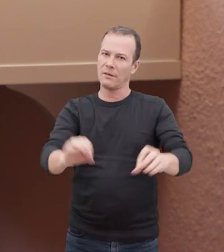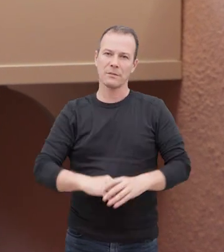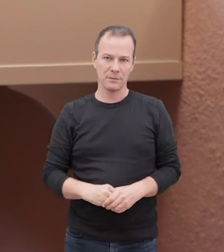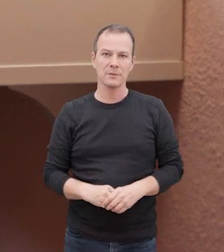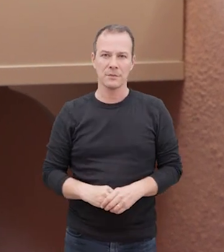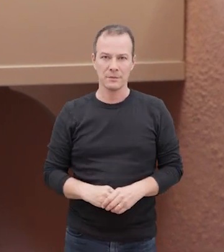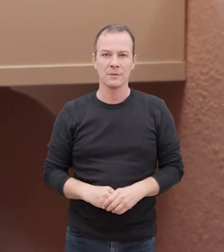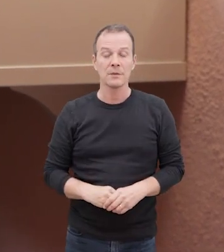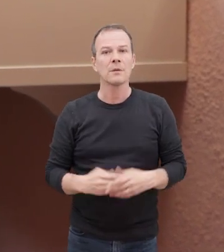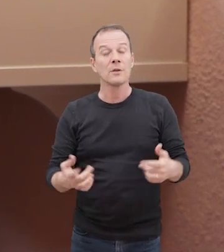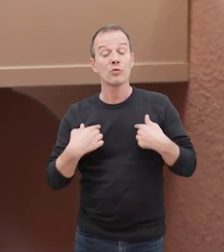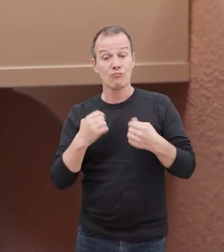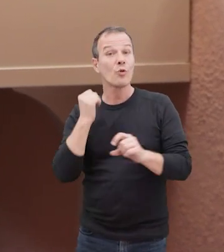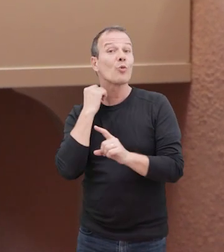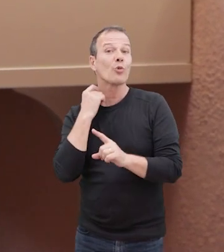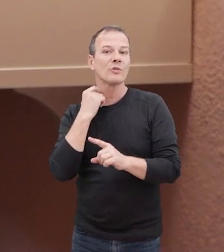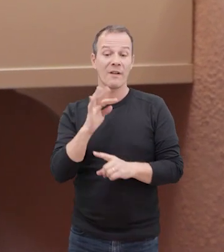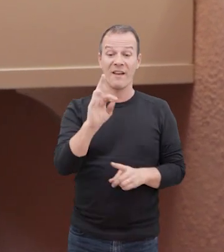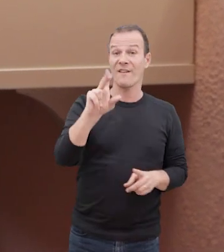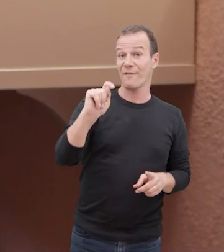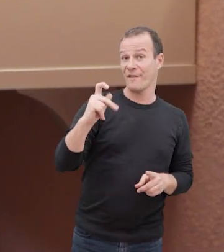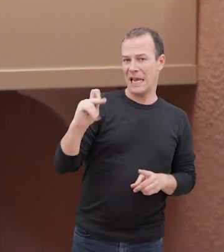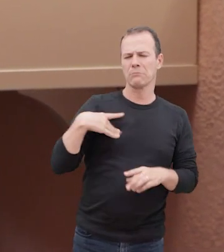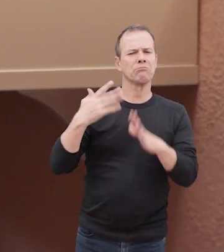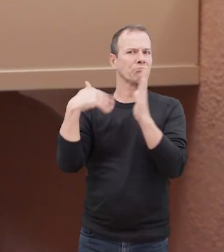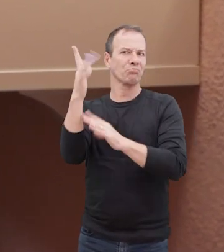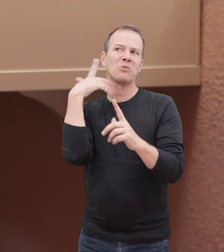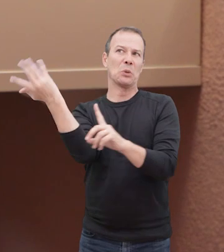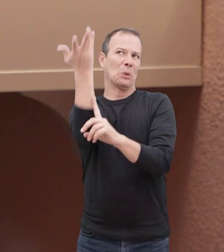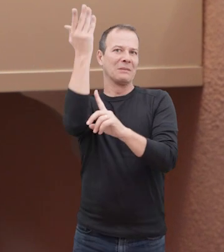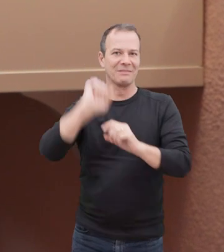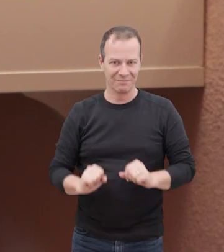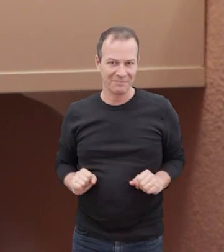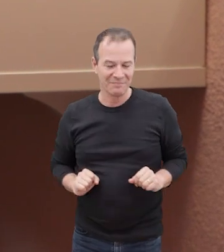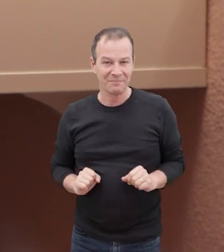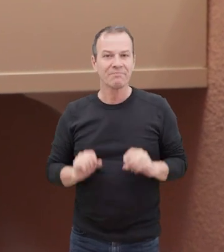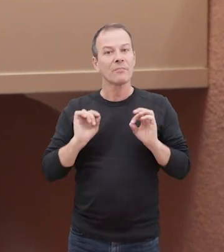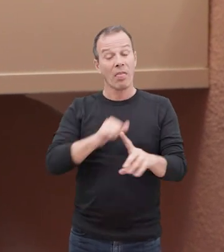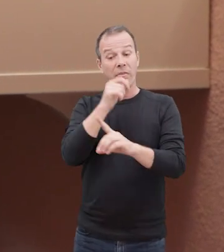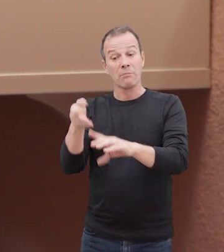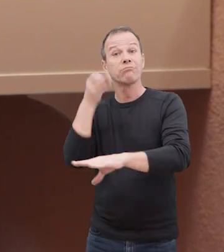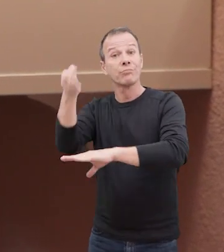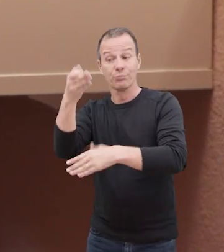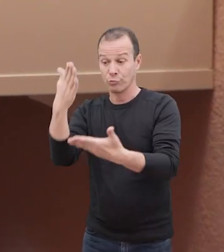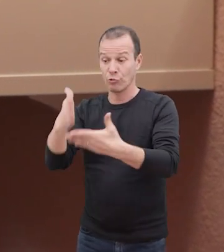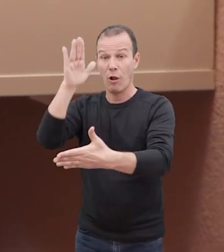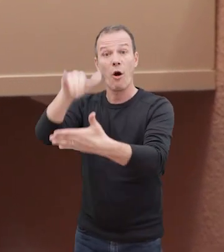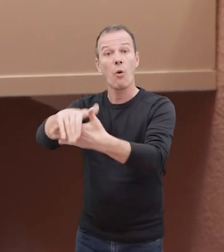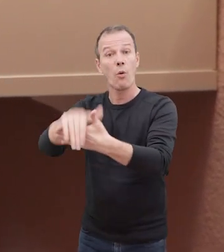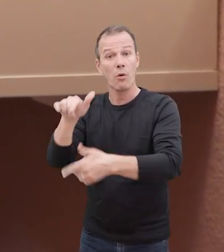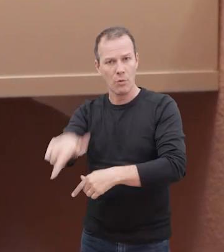isso é. Tirei o curso de Freak, com distinção e orgulho. Frequentei António